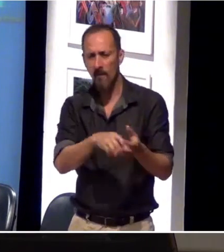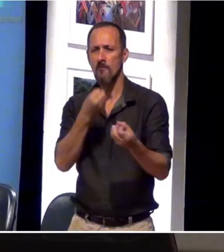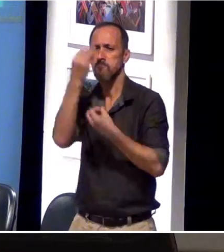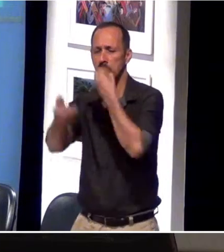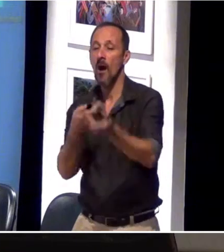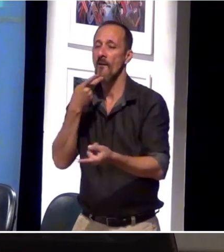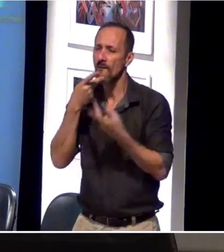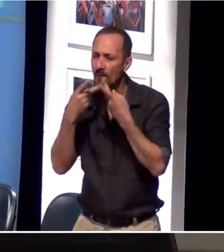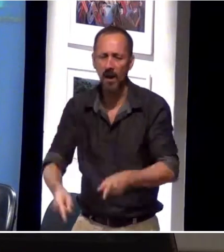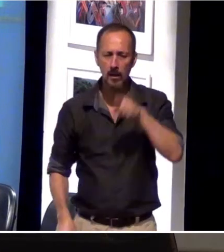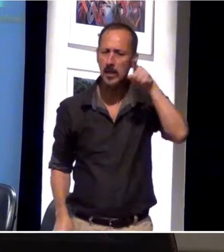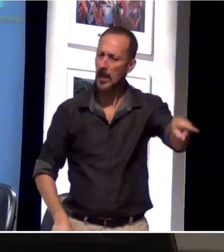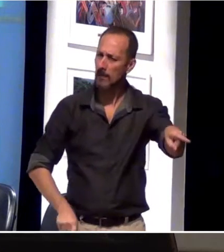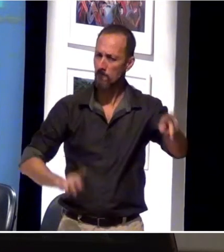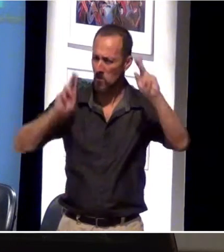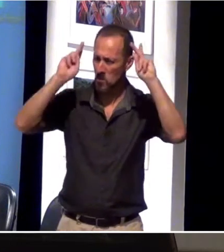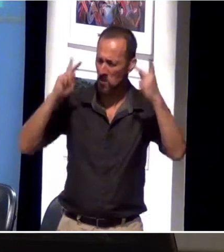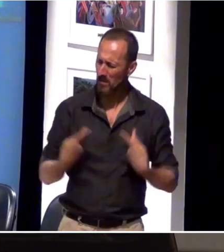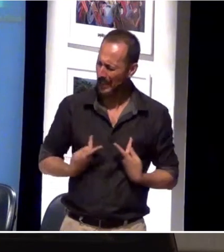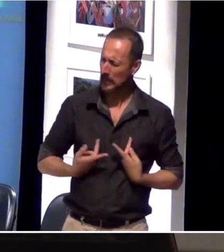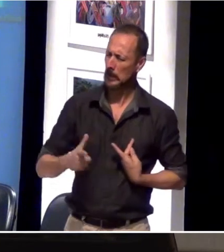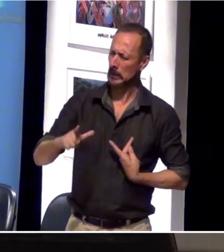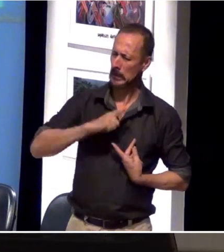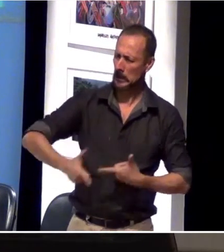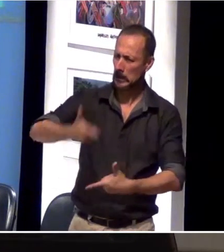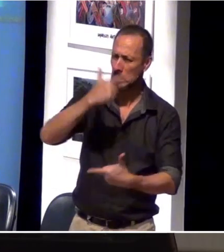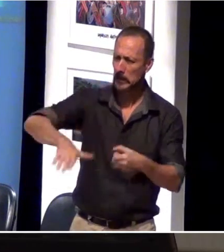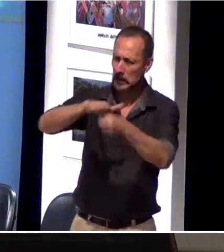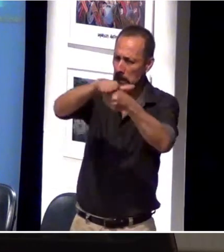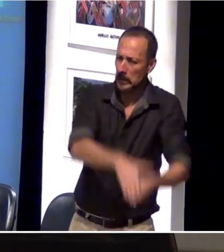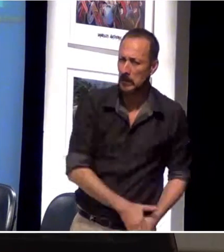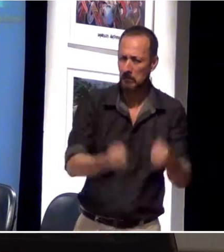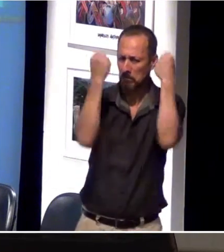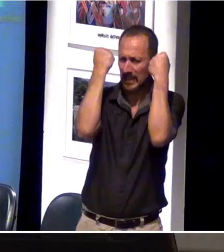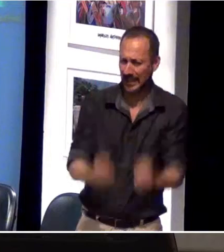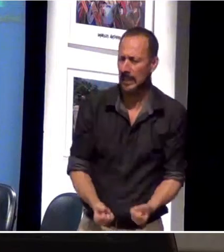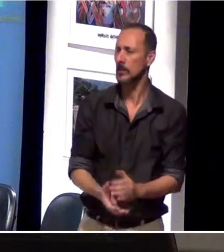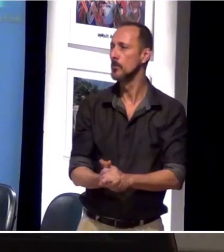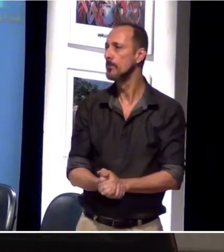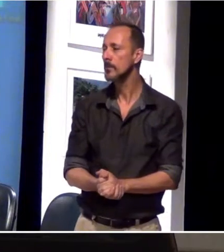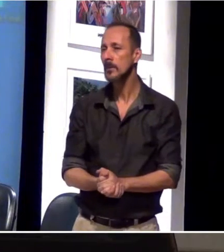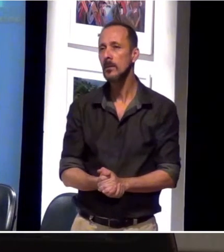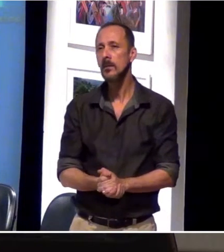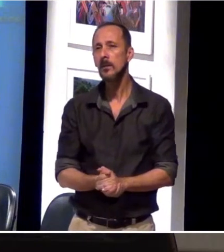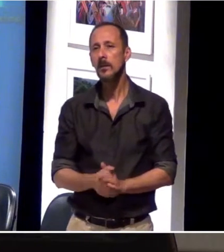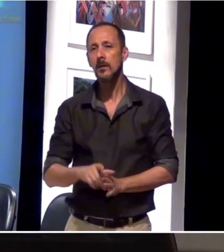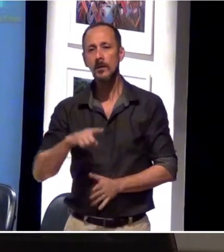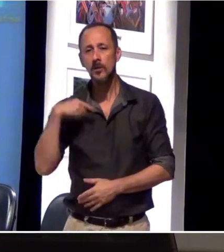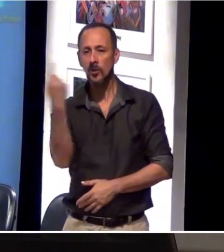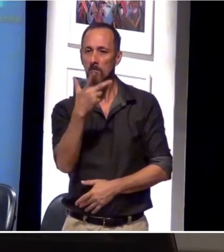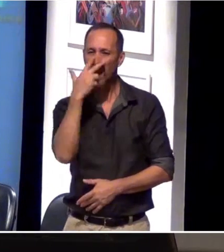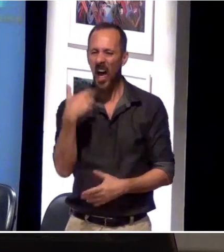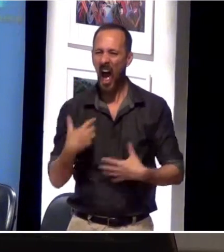denunciar condições desumanas e degradantes. E a gente só aceita que isso seja